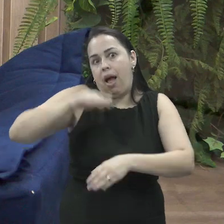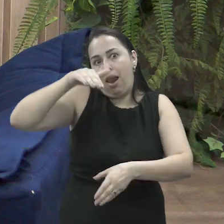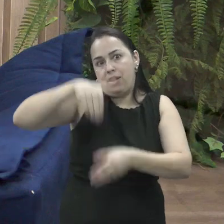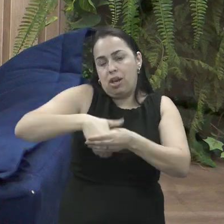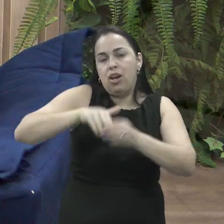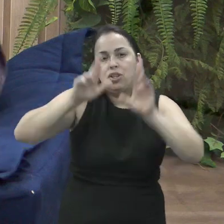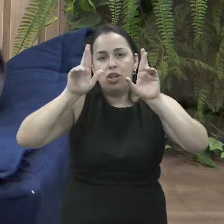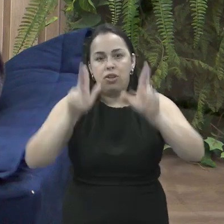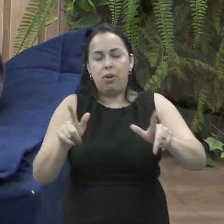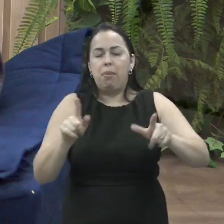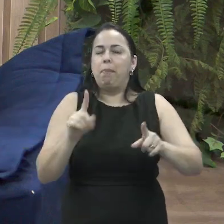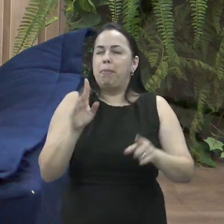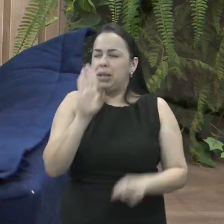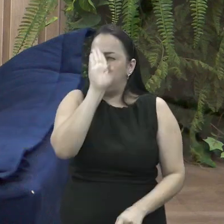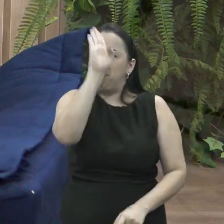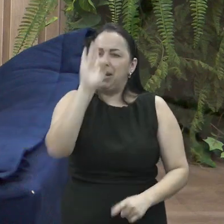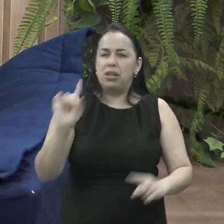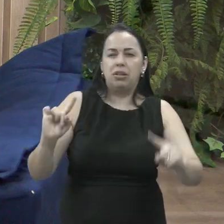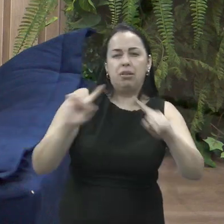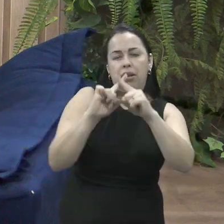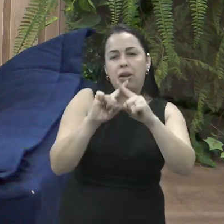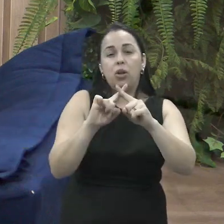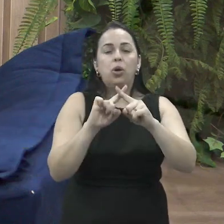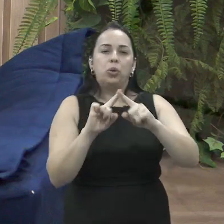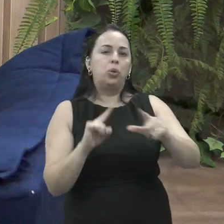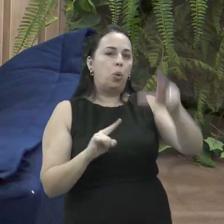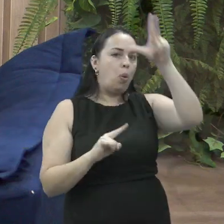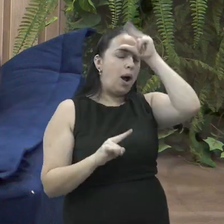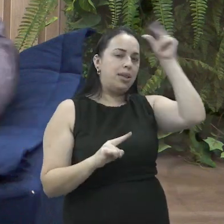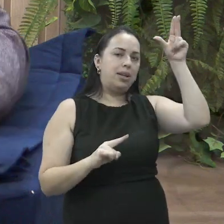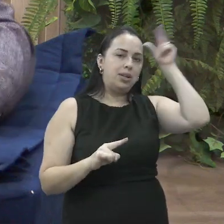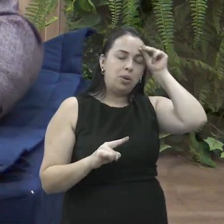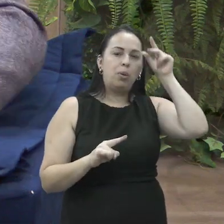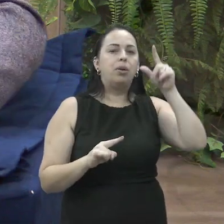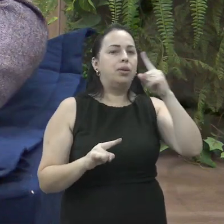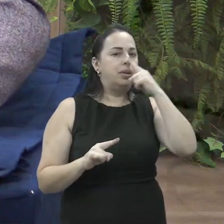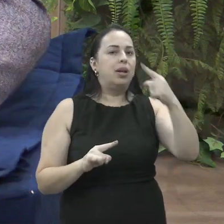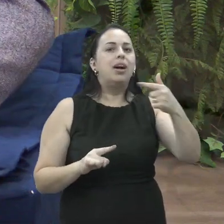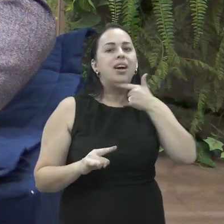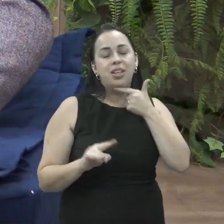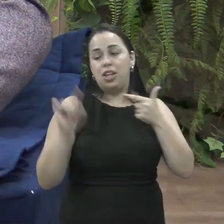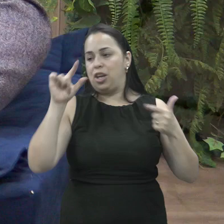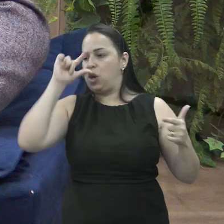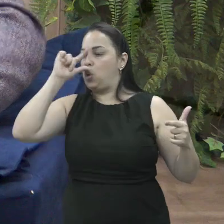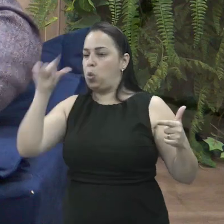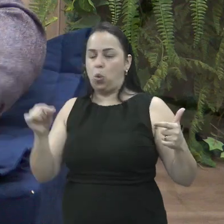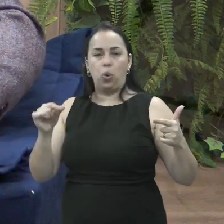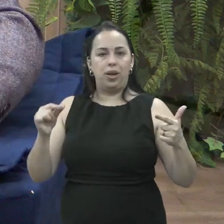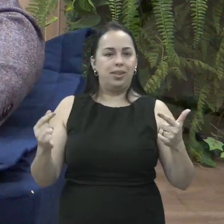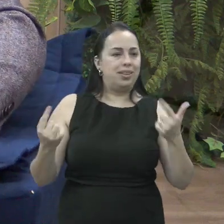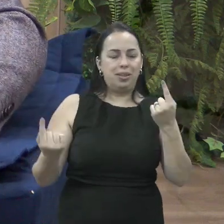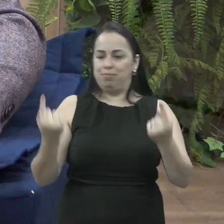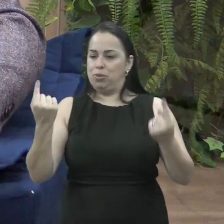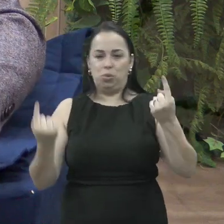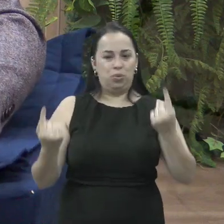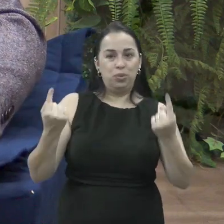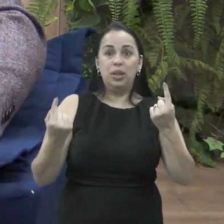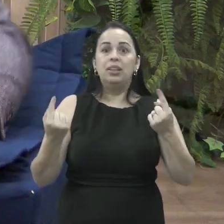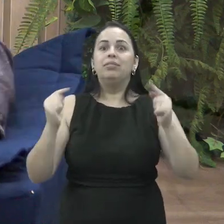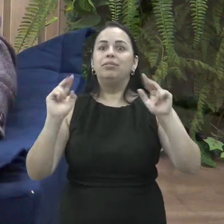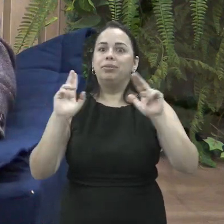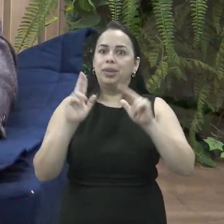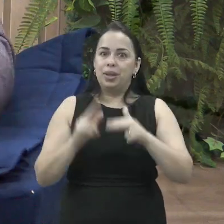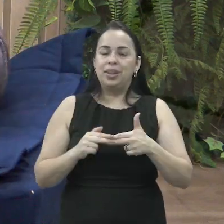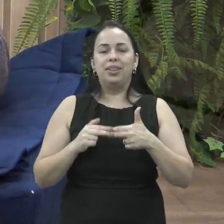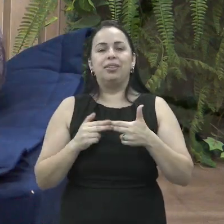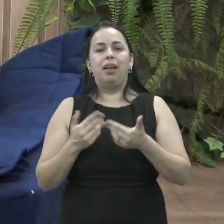momento eleitoral, principalmente na disputa que teve entre Anderson e Cury, gerou um ruído muito grande entre os partidos